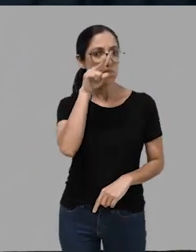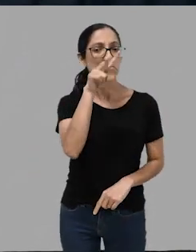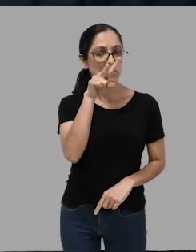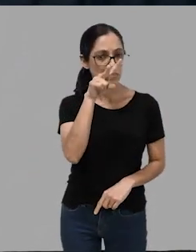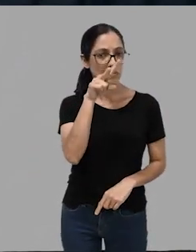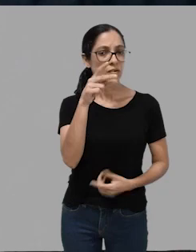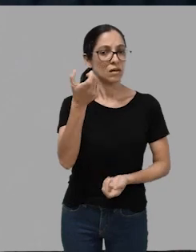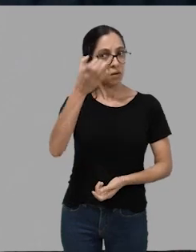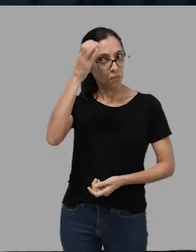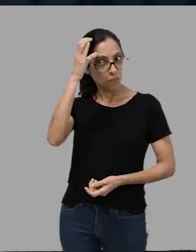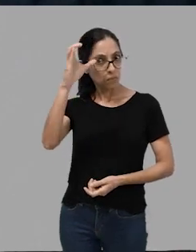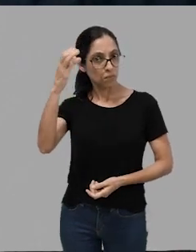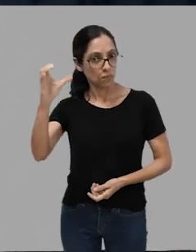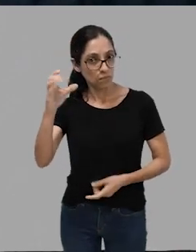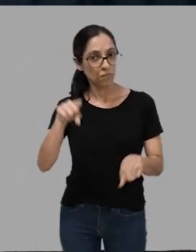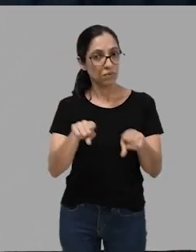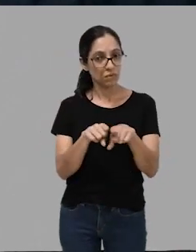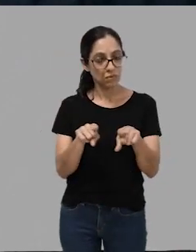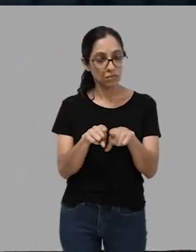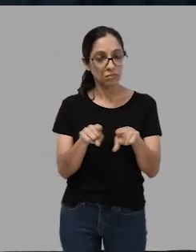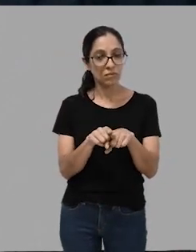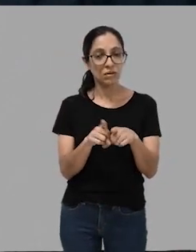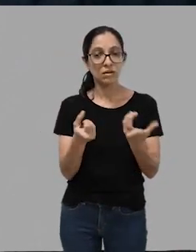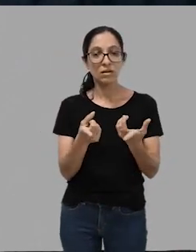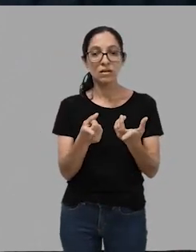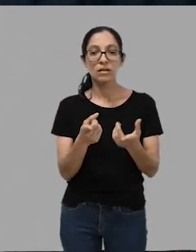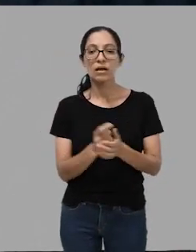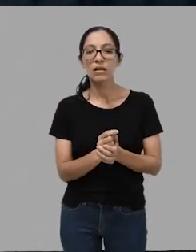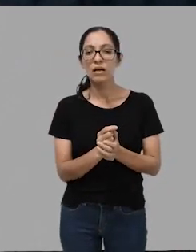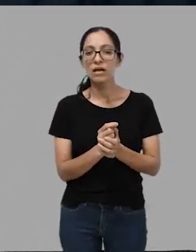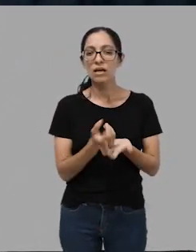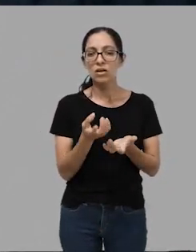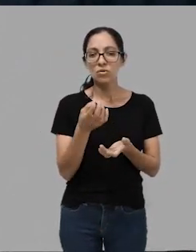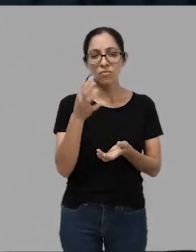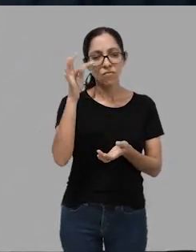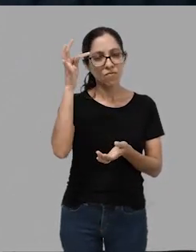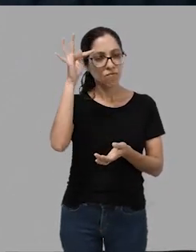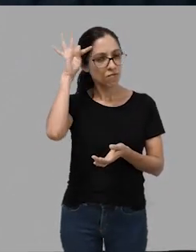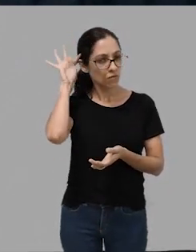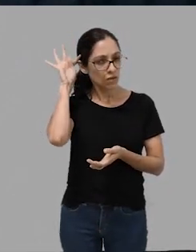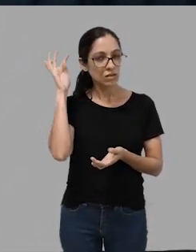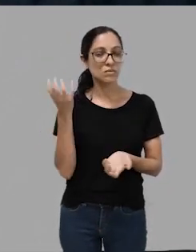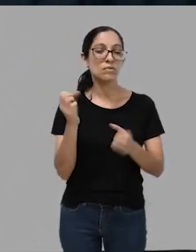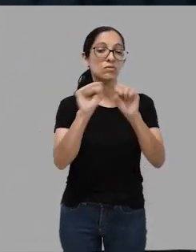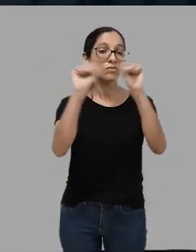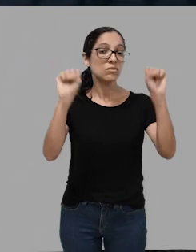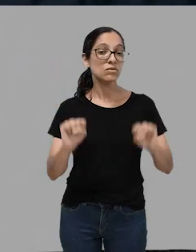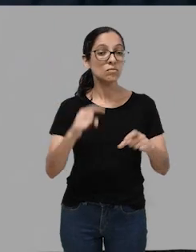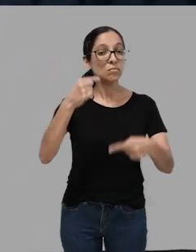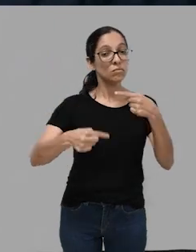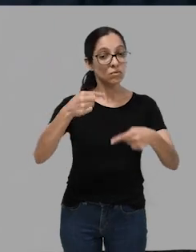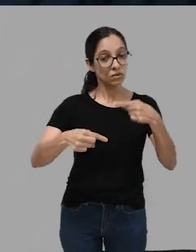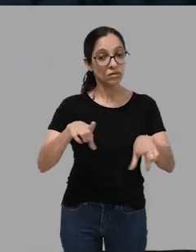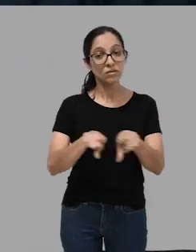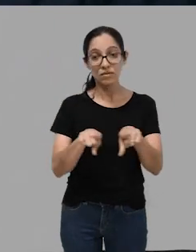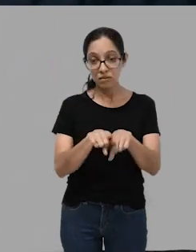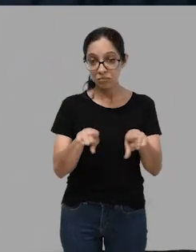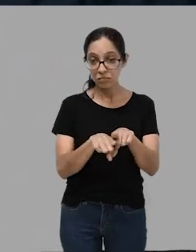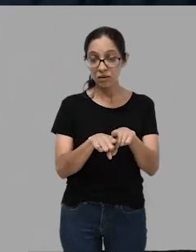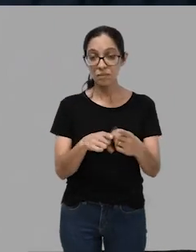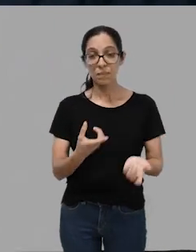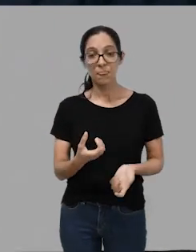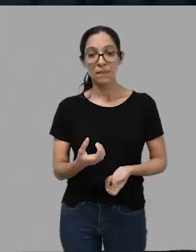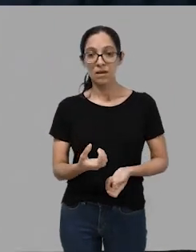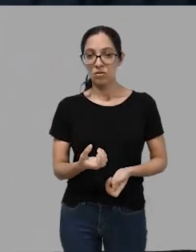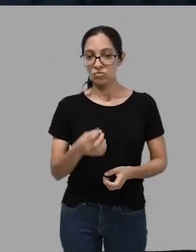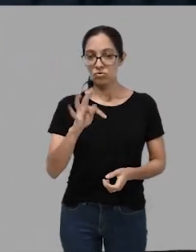Católica era a maior senhora feudal da época e o feudalismo era o sistema político Então tudo isso vai influenciar trovadores era homens